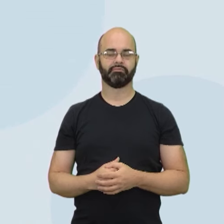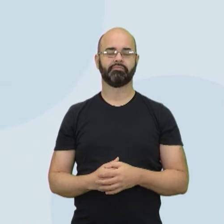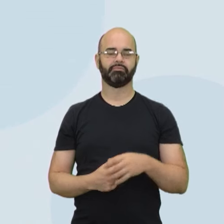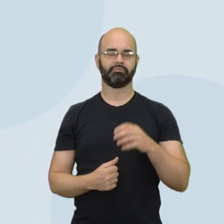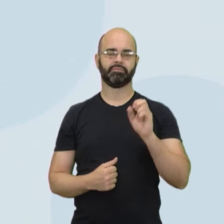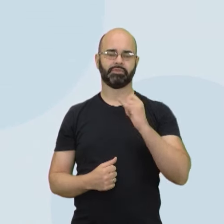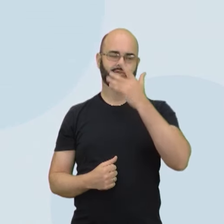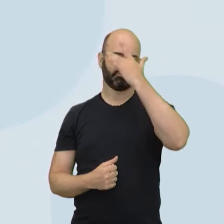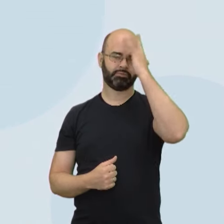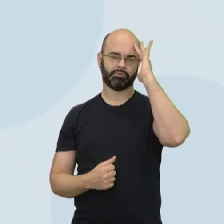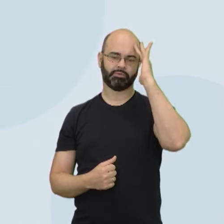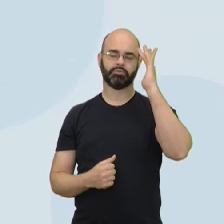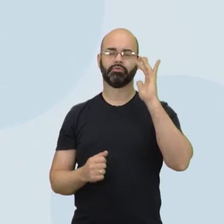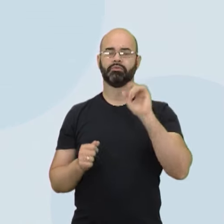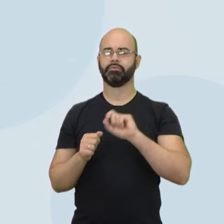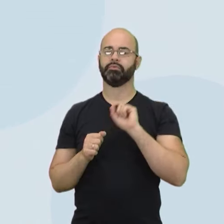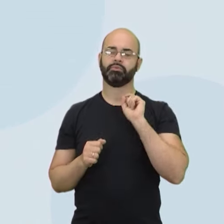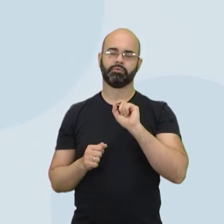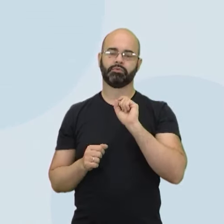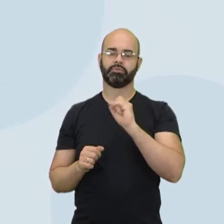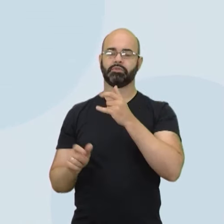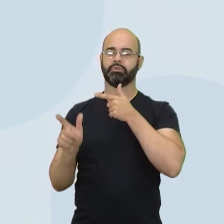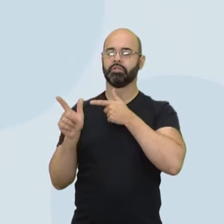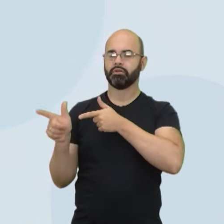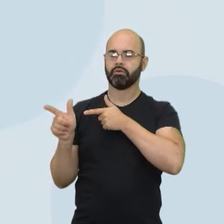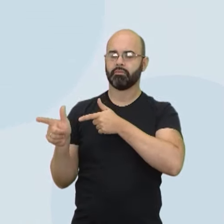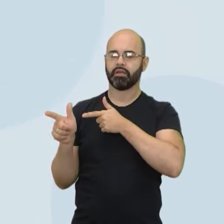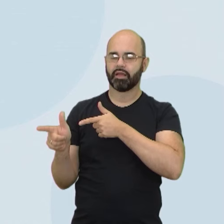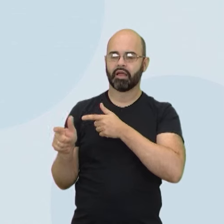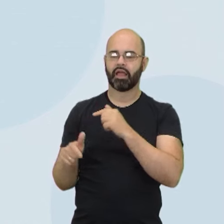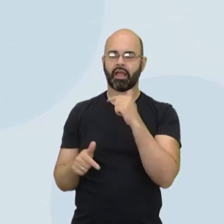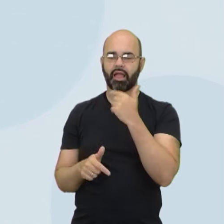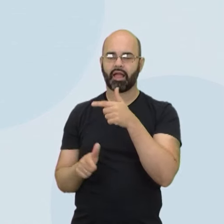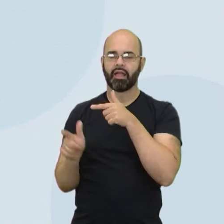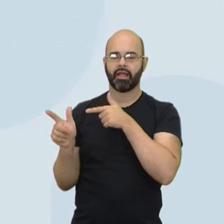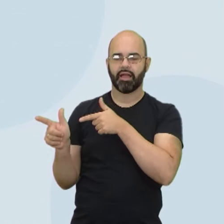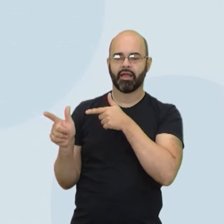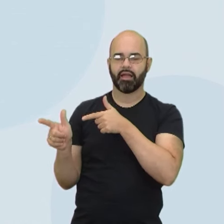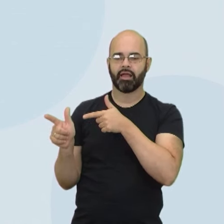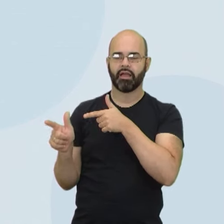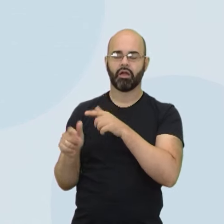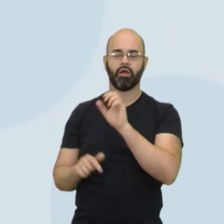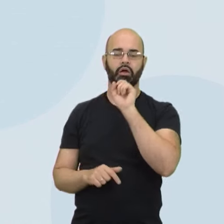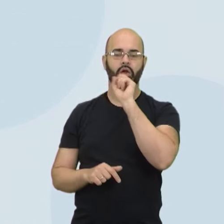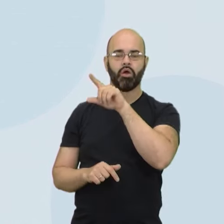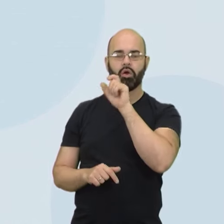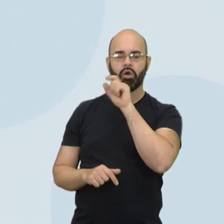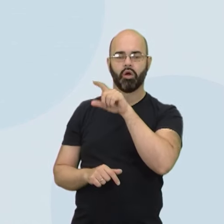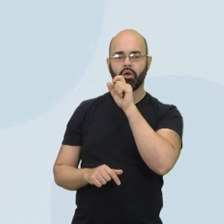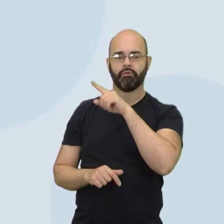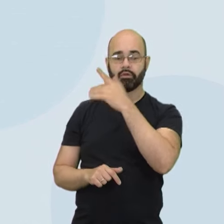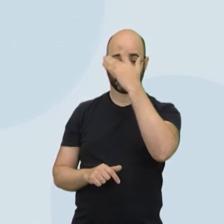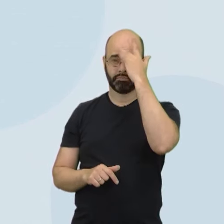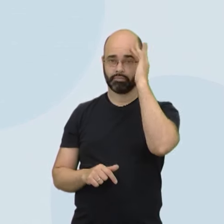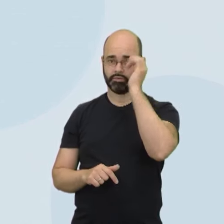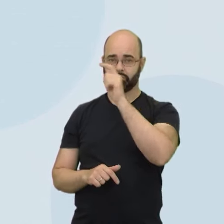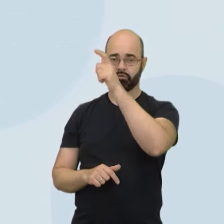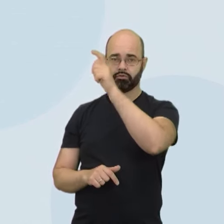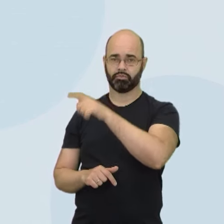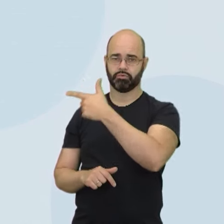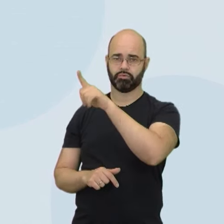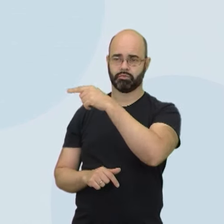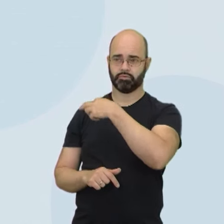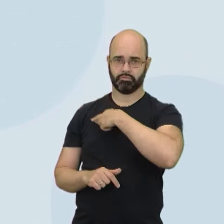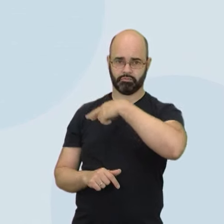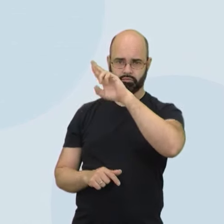quem agir como? Para quem zombar ou ofender outra pessoa por causa do credo que